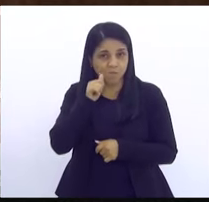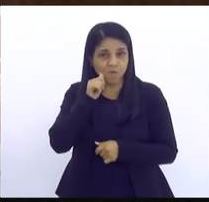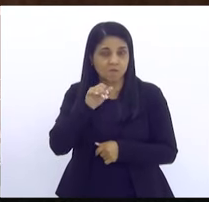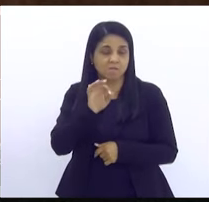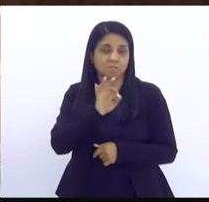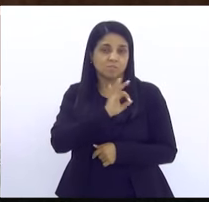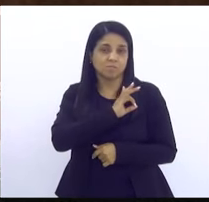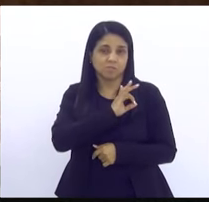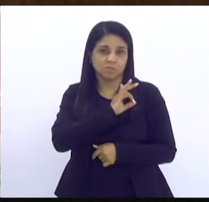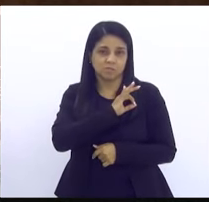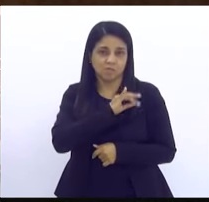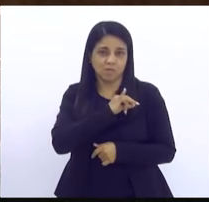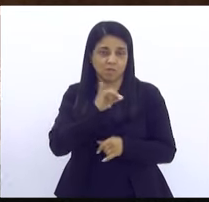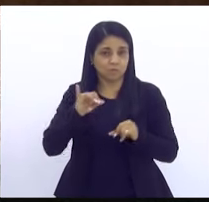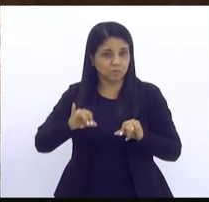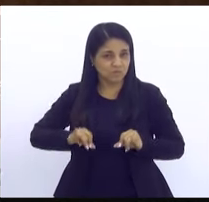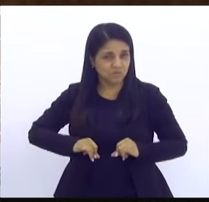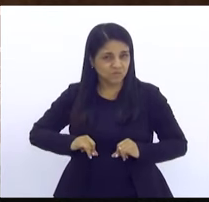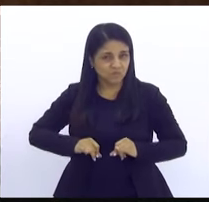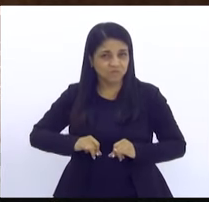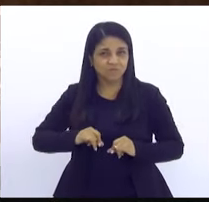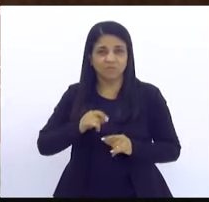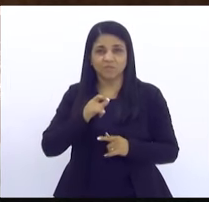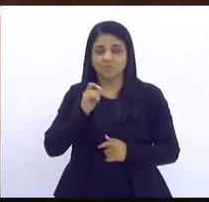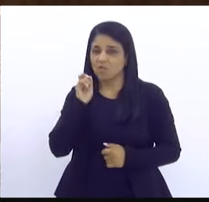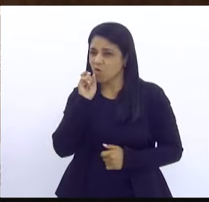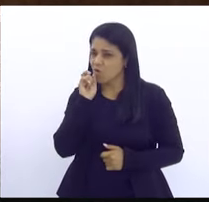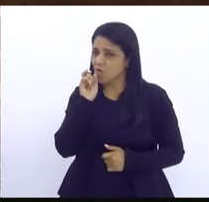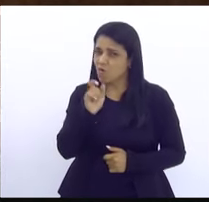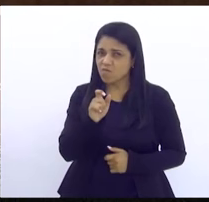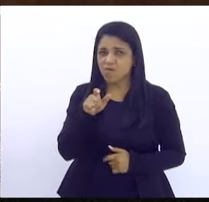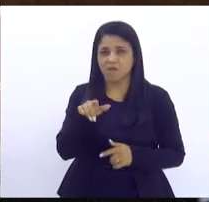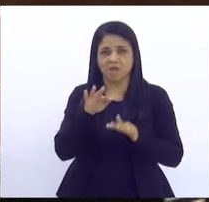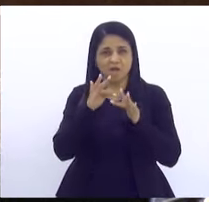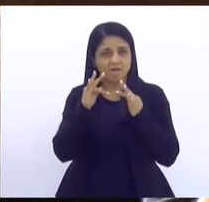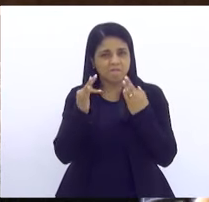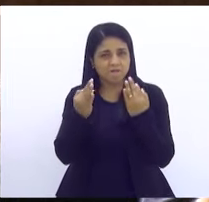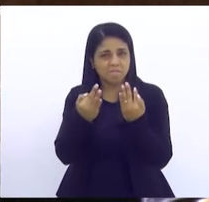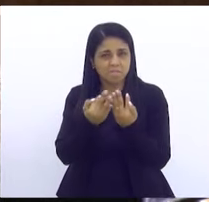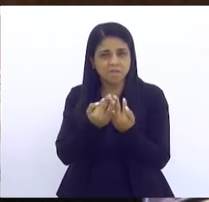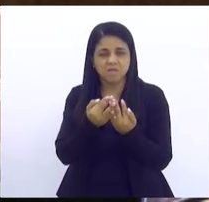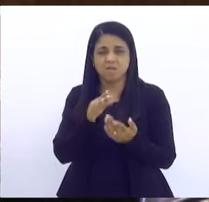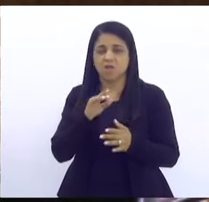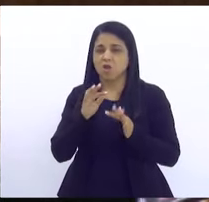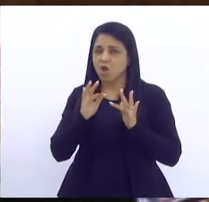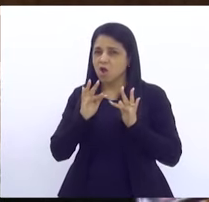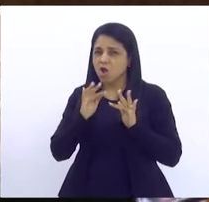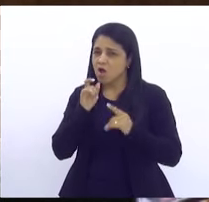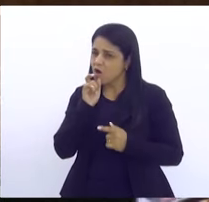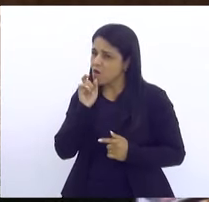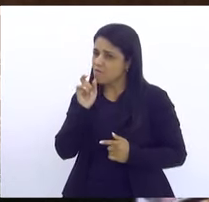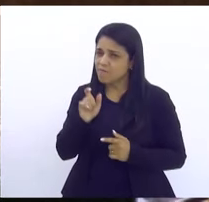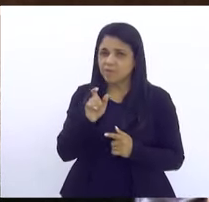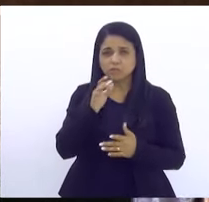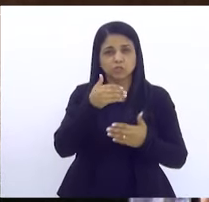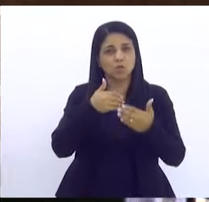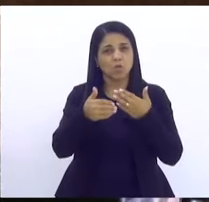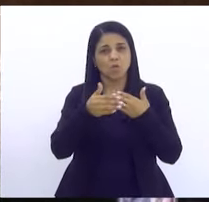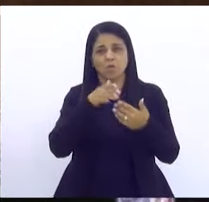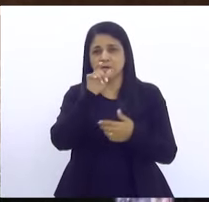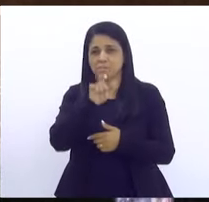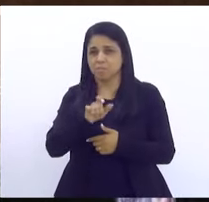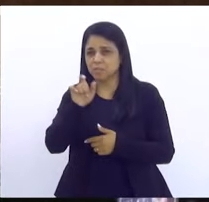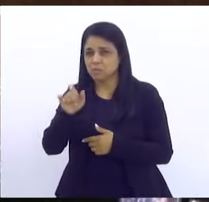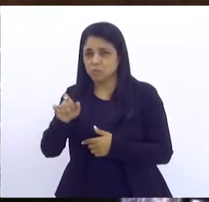sofreu ofende não apenas a sua família, mas ofende a qualquer mulher do Estado do Rio de Janeiro, a qualquer